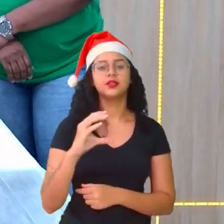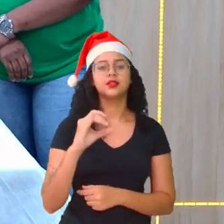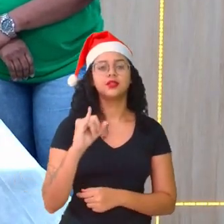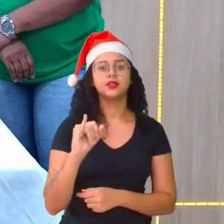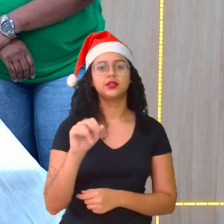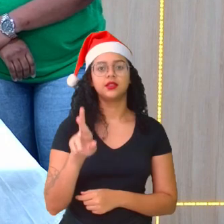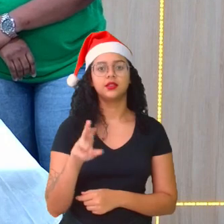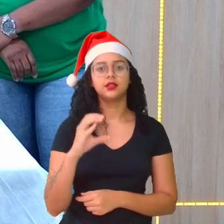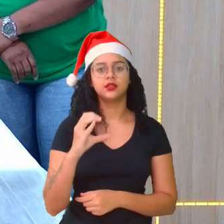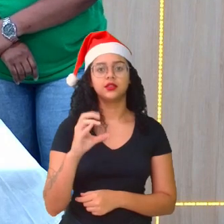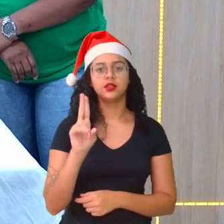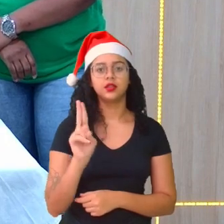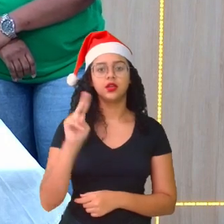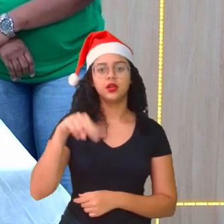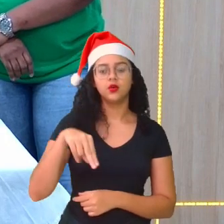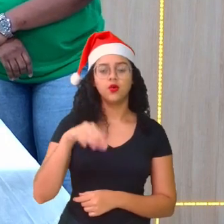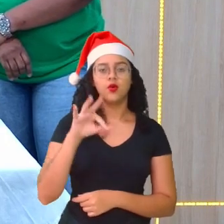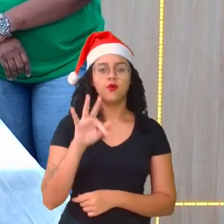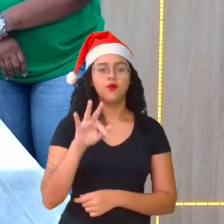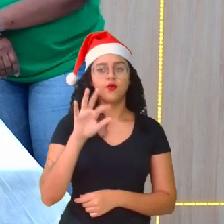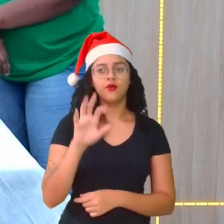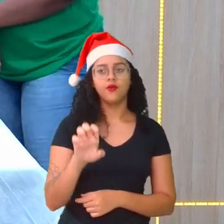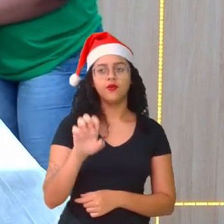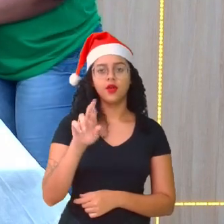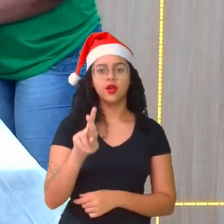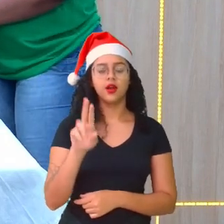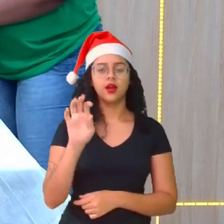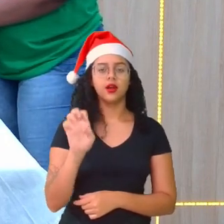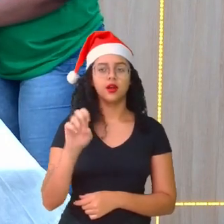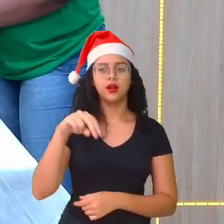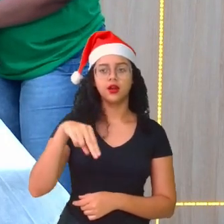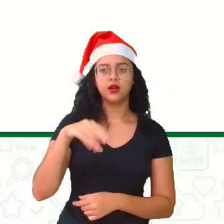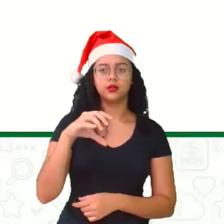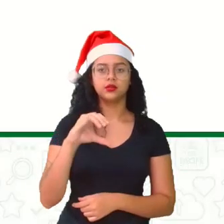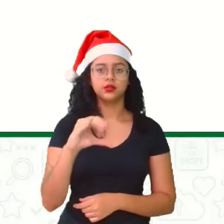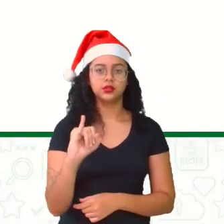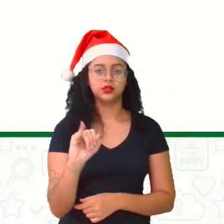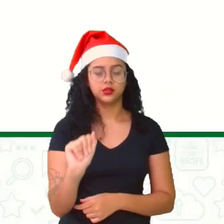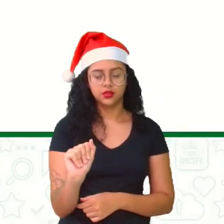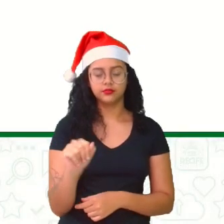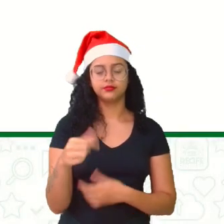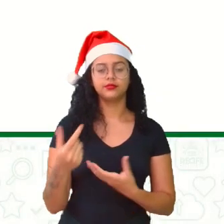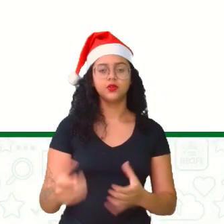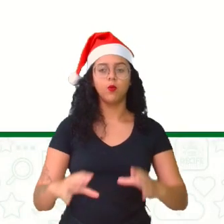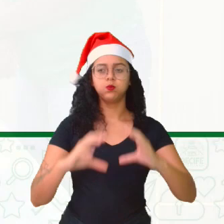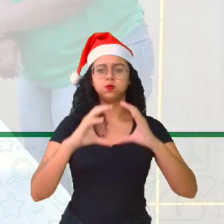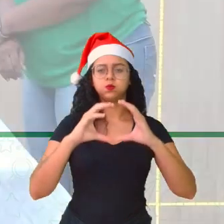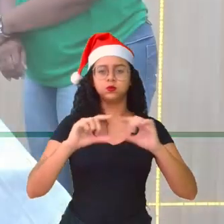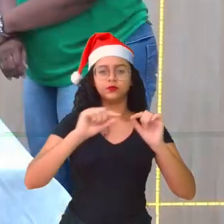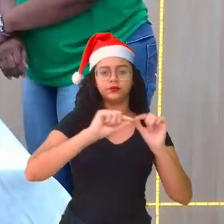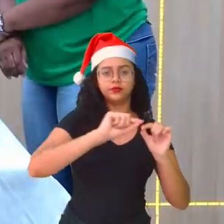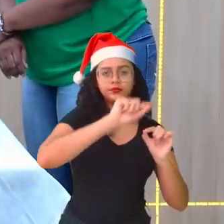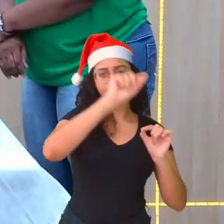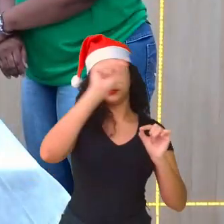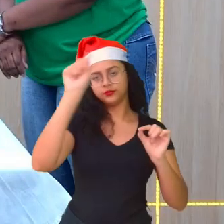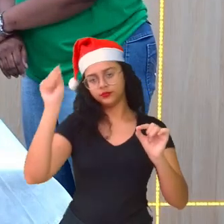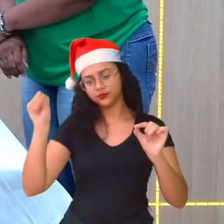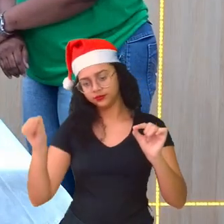circunferência. Circunferência. Essa borda é a circunferência. Se eu vim aqui, ó, gente, ó, olha para cá, essa bordinha aqui, ó, que delícia, ó, é